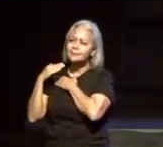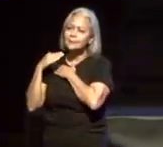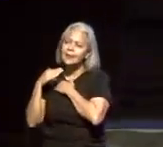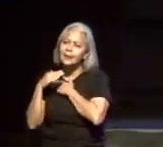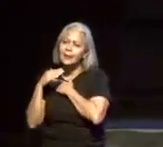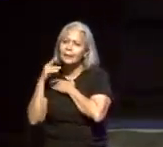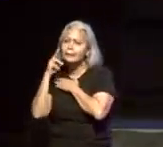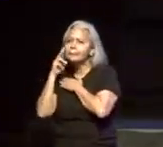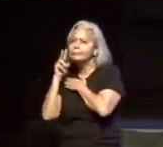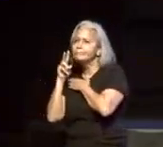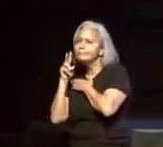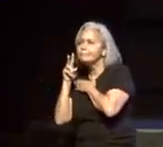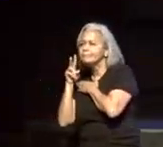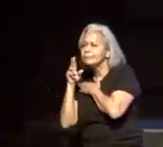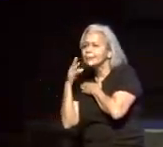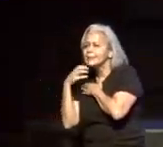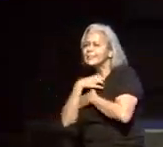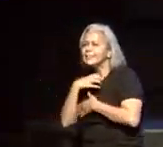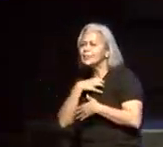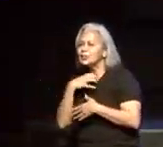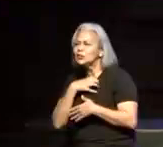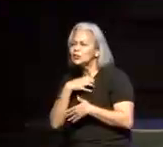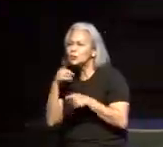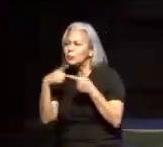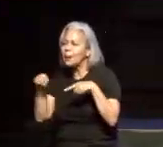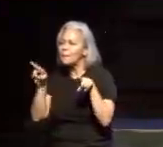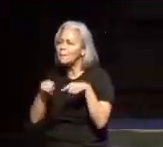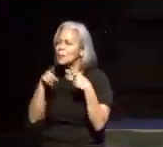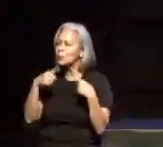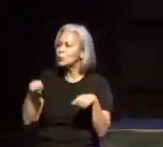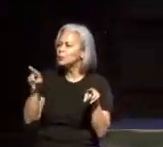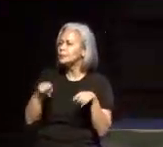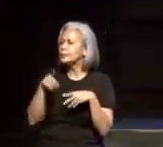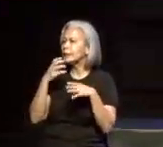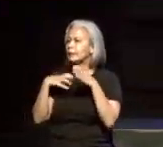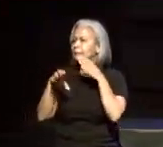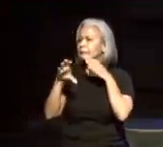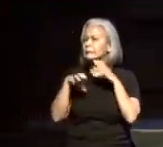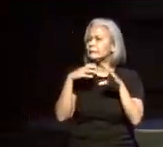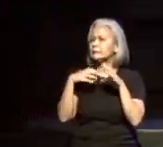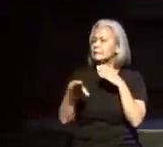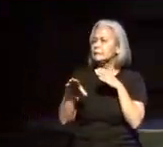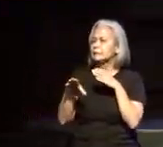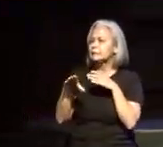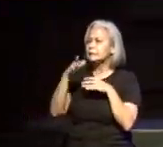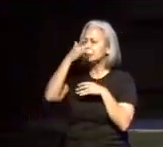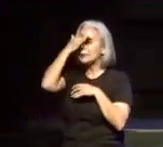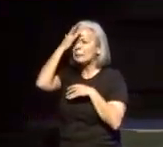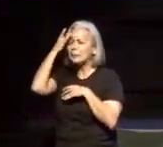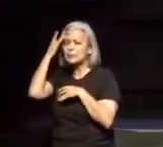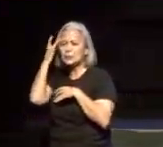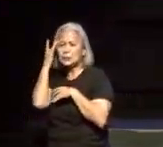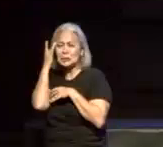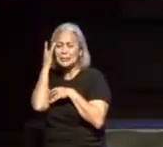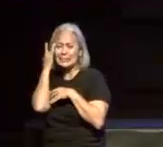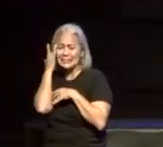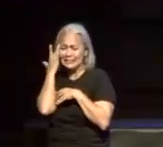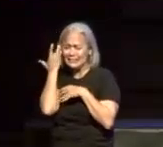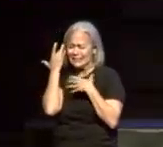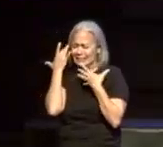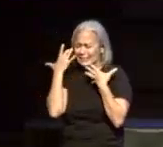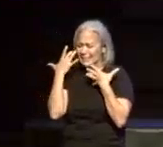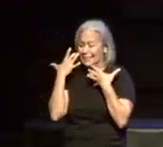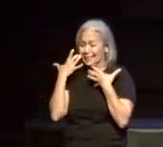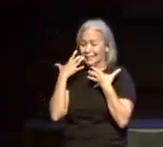você gosta muito, cantada por alguém que simplesmente destruiu a música que você gosta